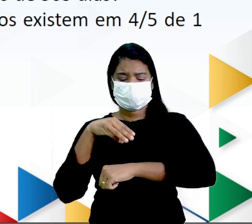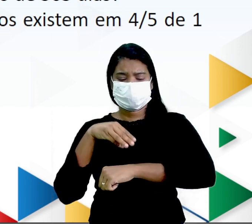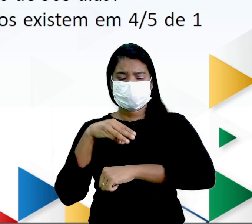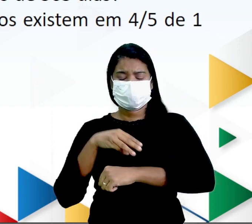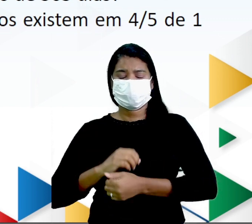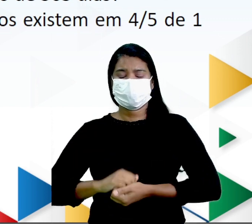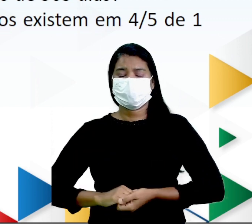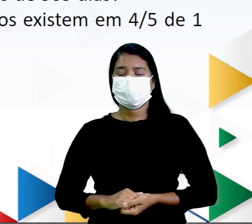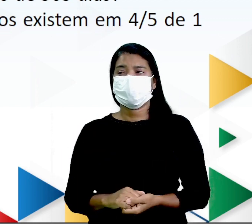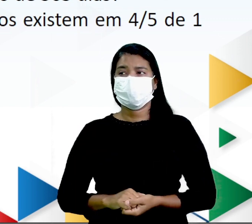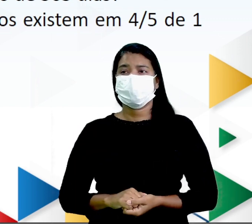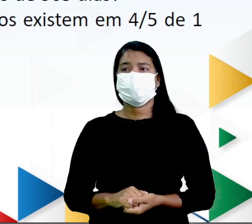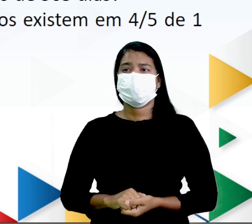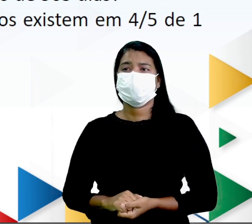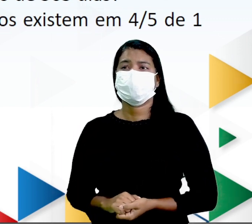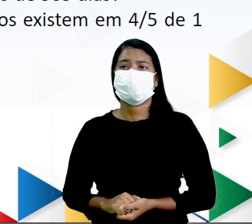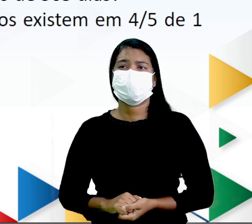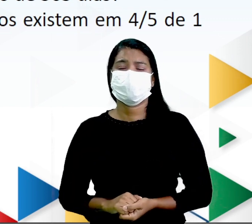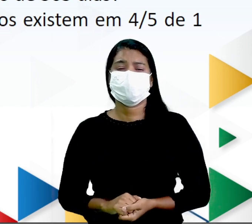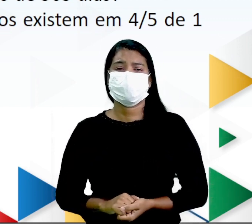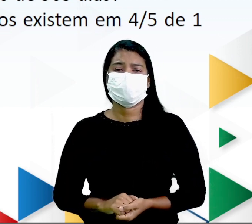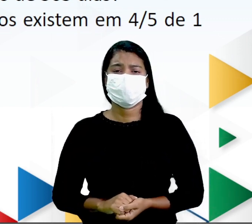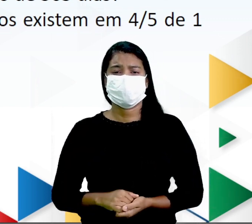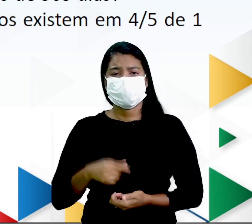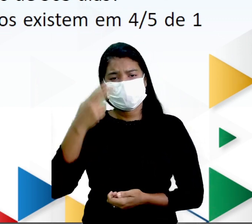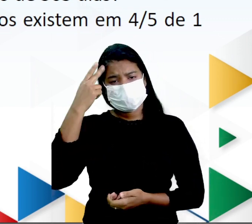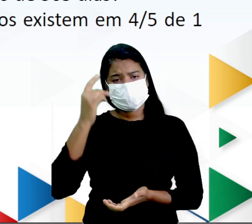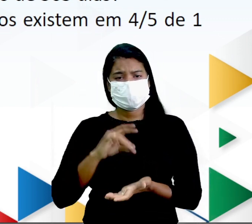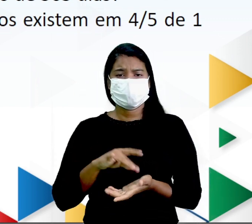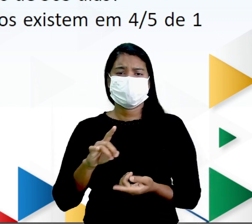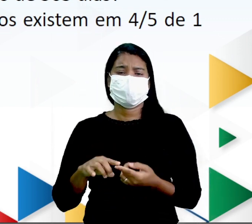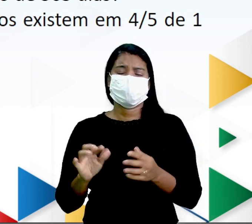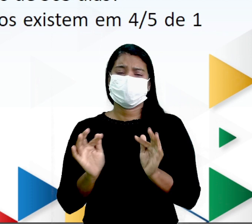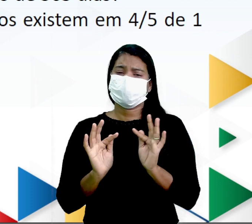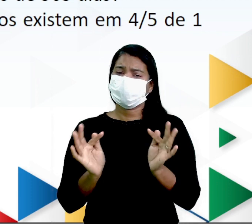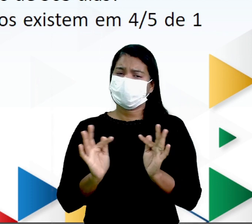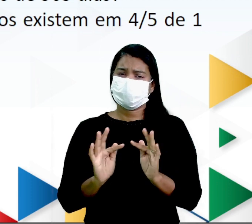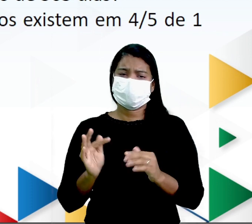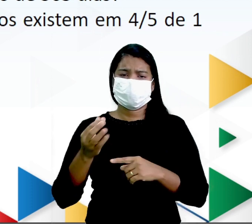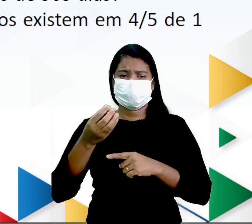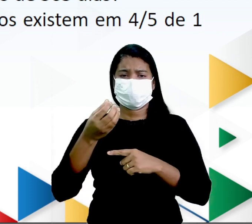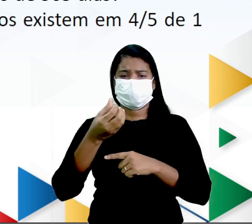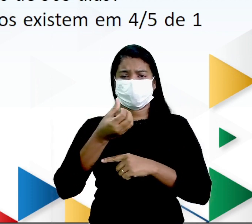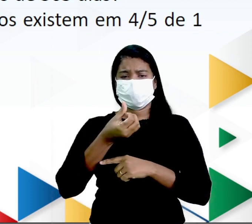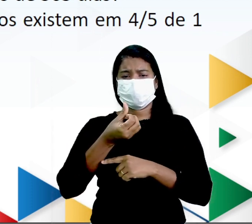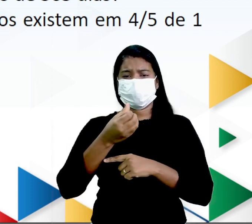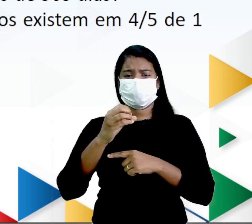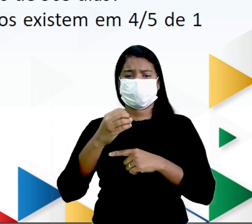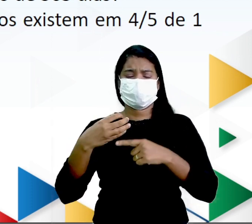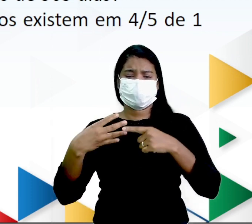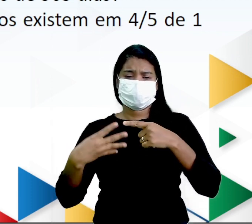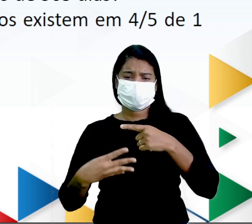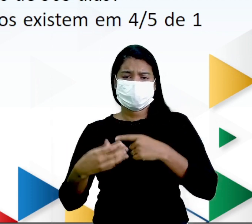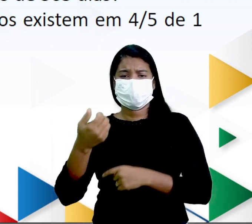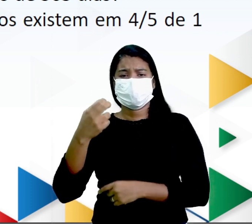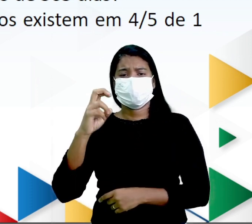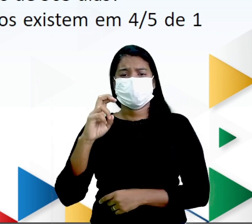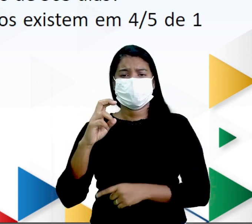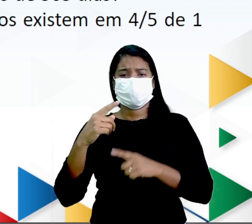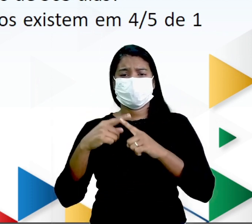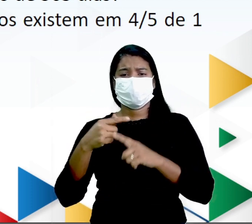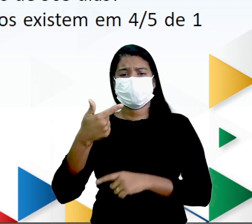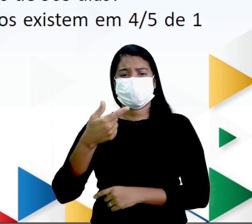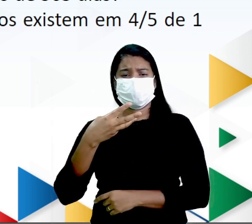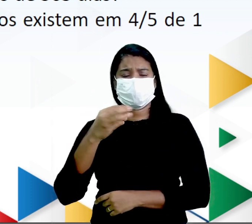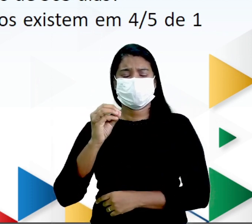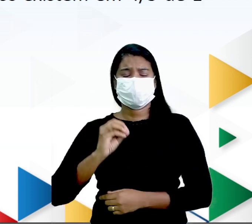item A, tá bom? Mas ia dar do mesmo jeito se você simplificar 60 por 4, que daria 15 vezes 2, 30,